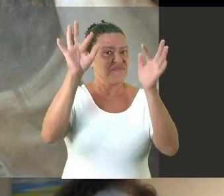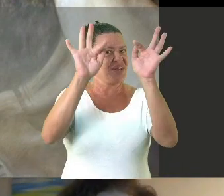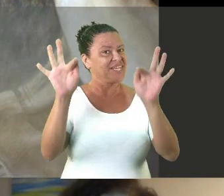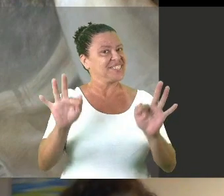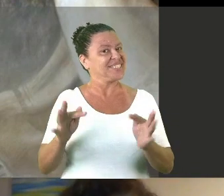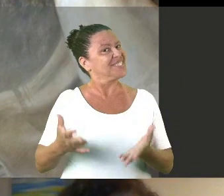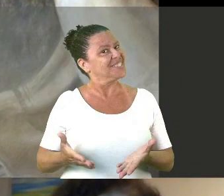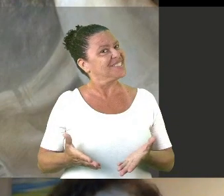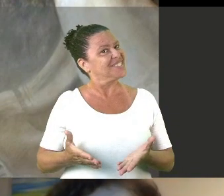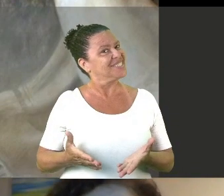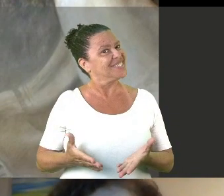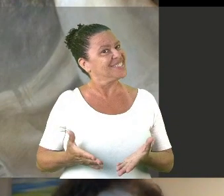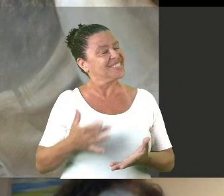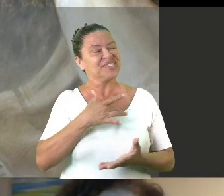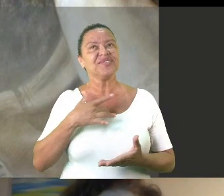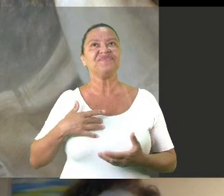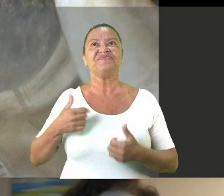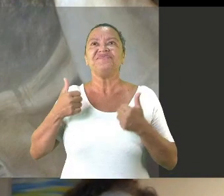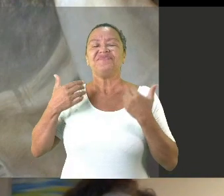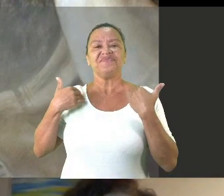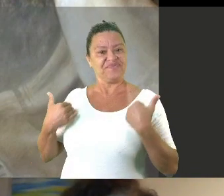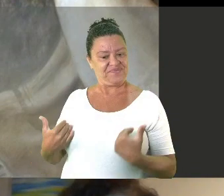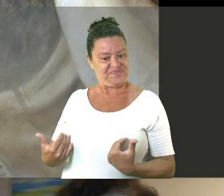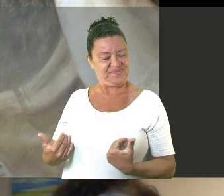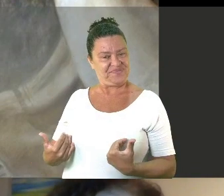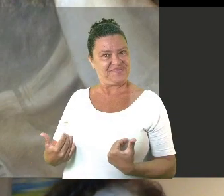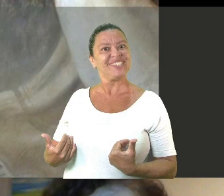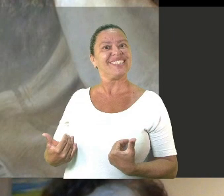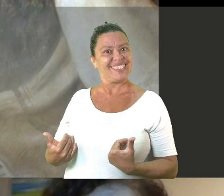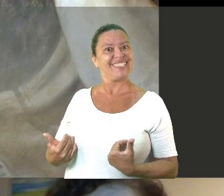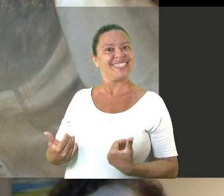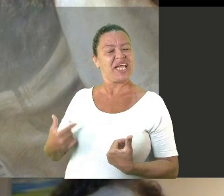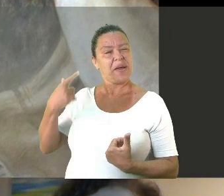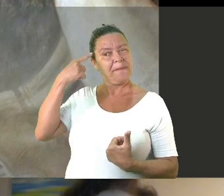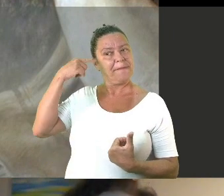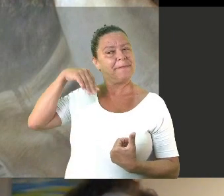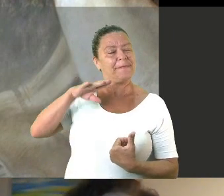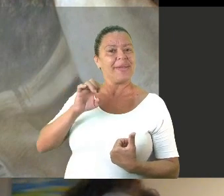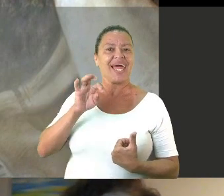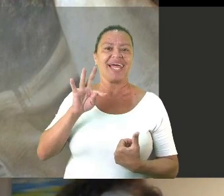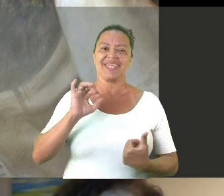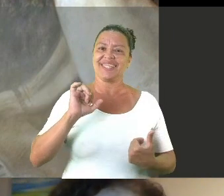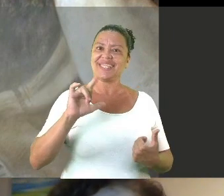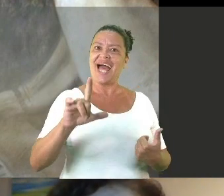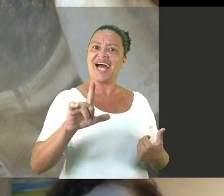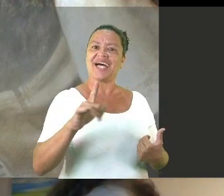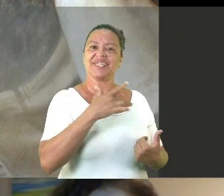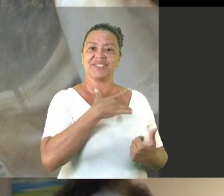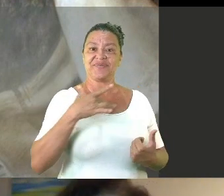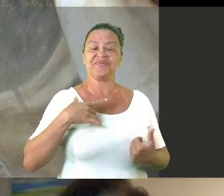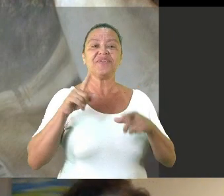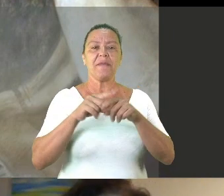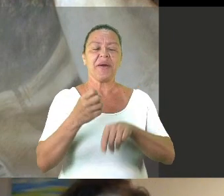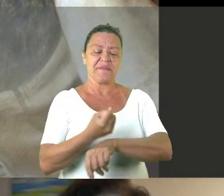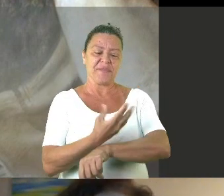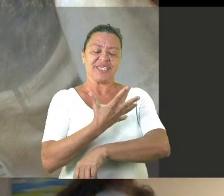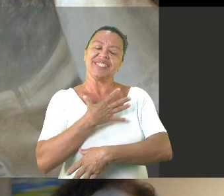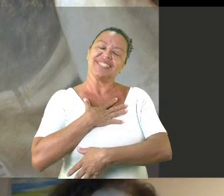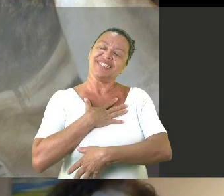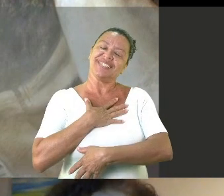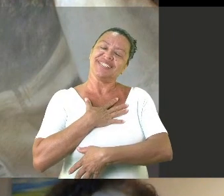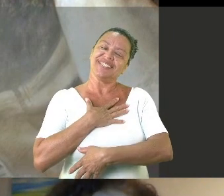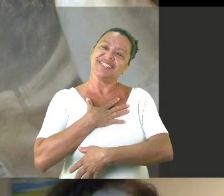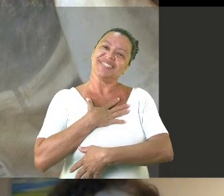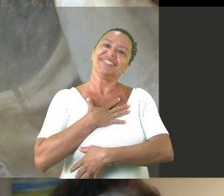felicidade, da nossa saúde física, da nossa saúde mental, da nossa saúde emocional, da